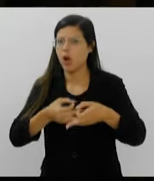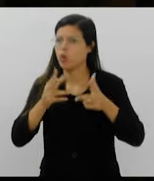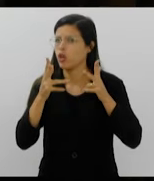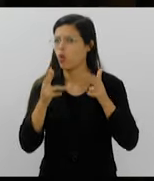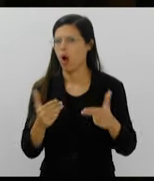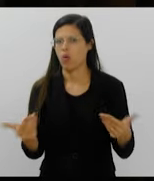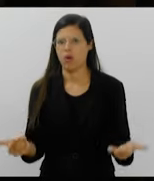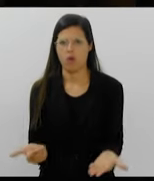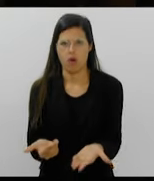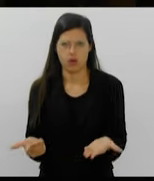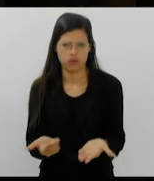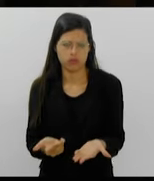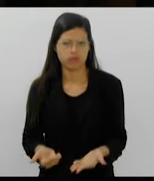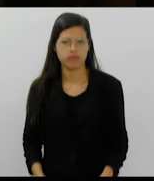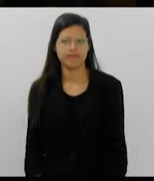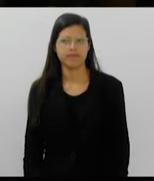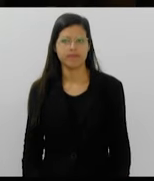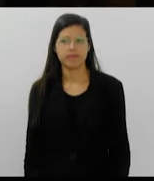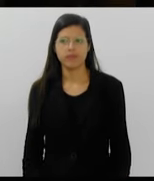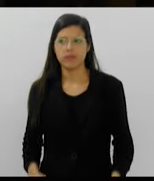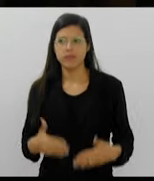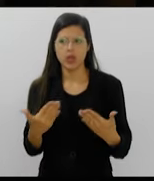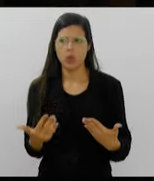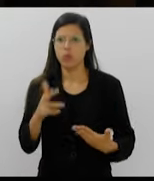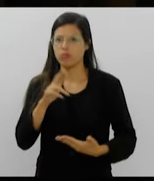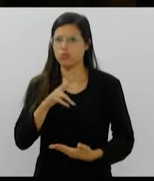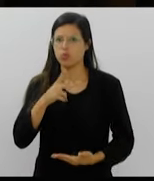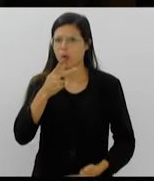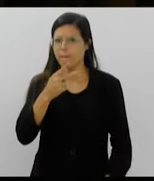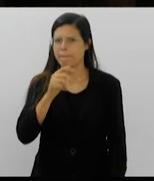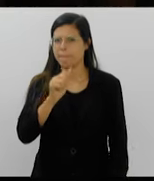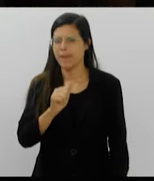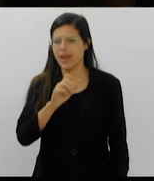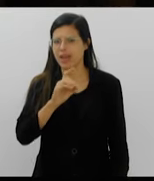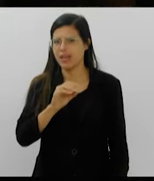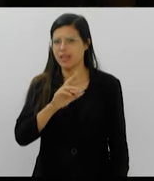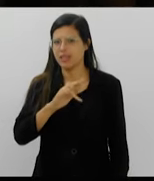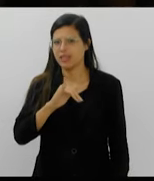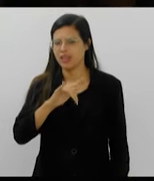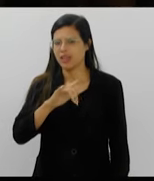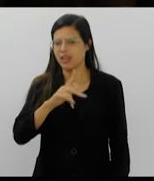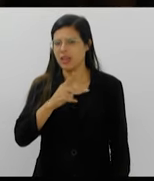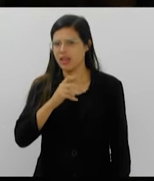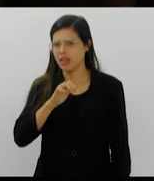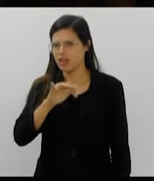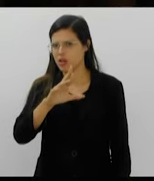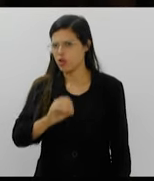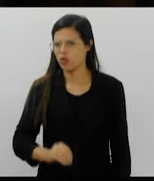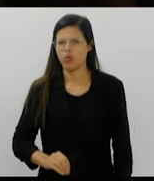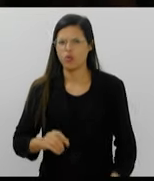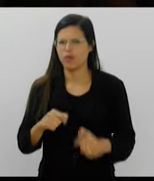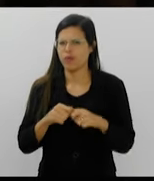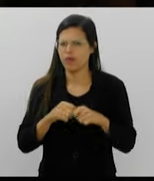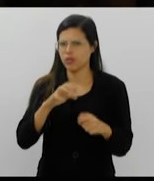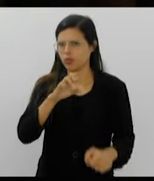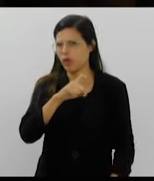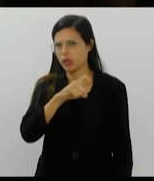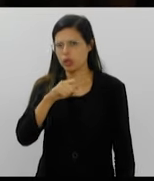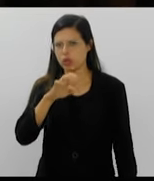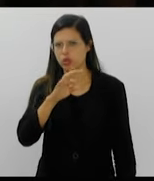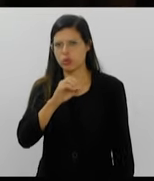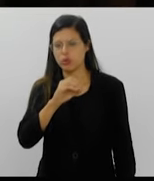agora. Então, eu não sou quadrilheiro, eu não faço extorsão, eu não tento interferir na segurança